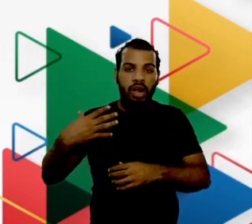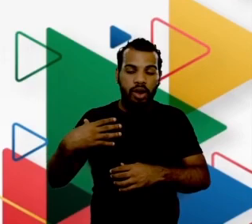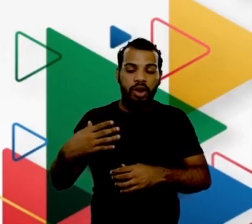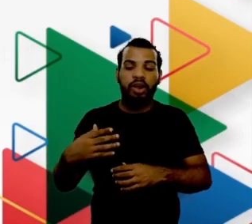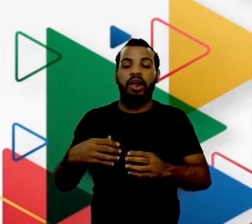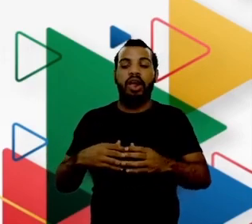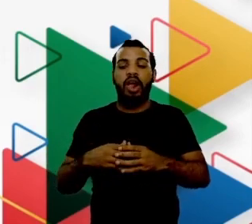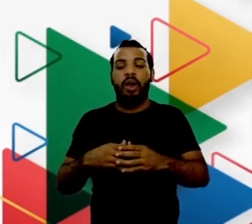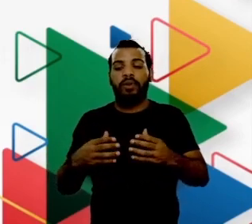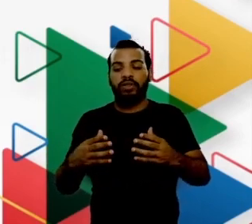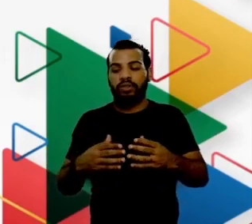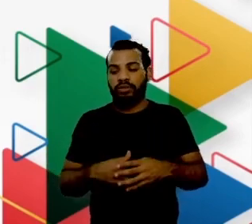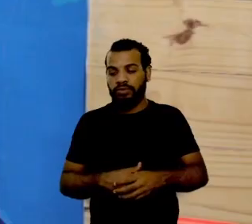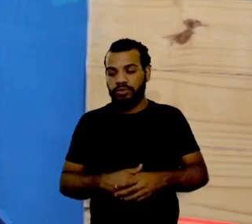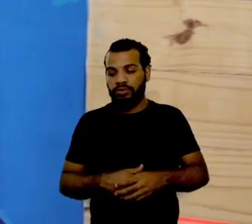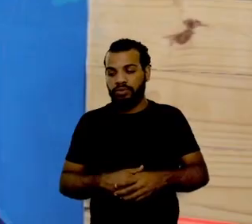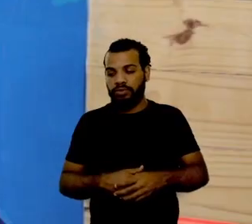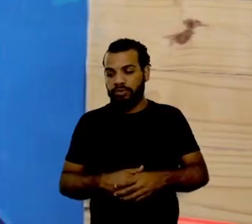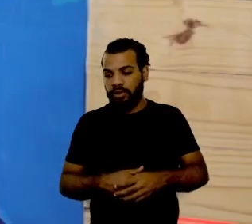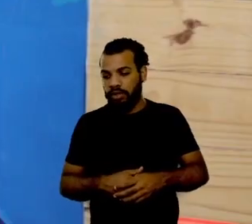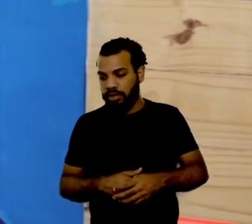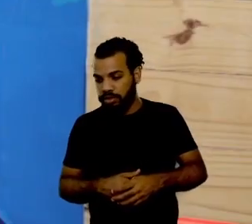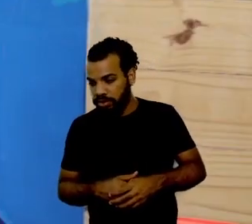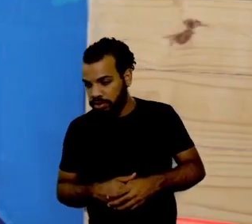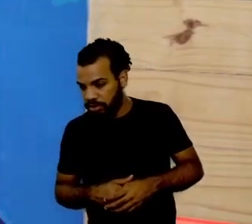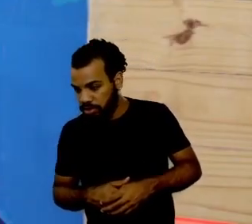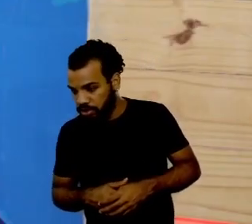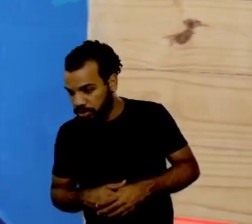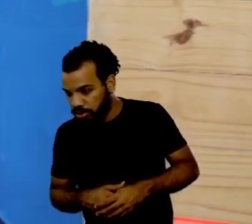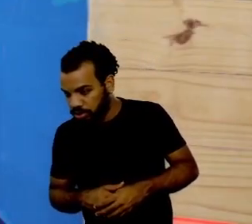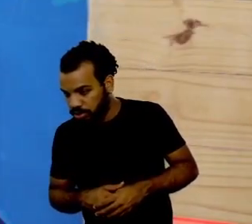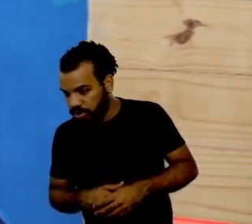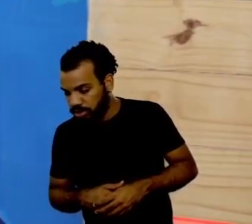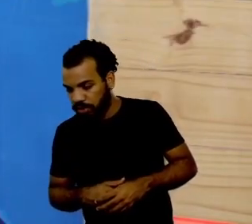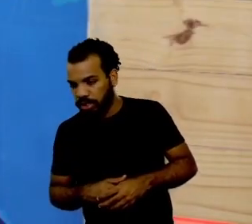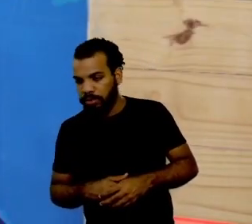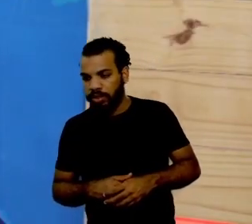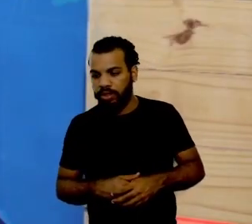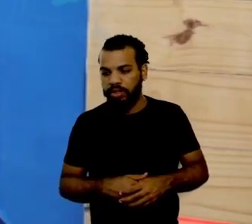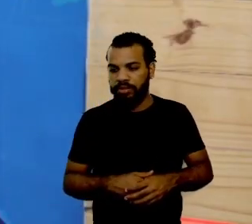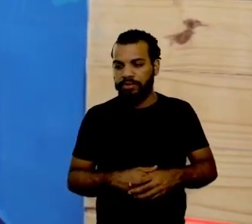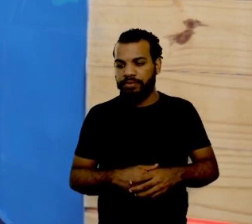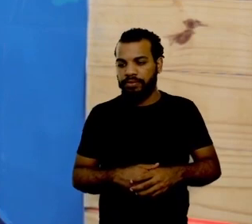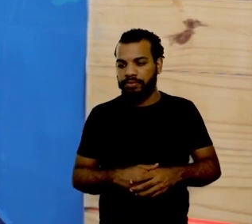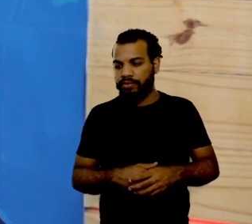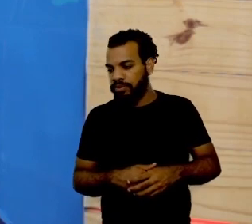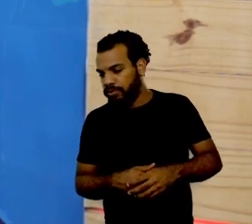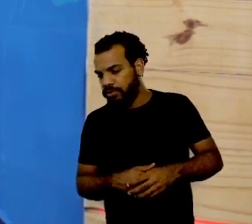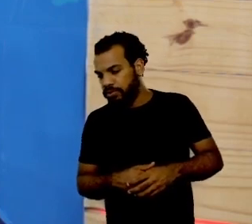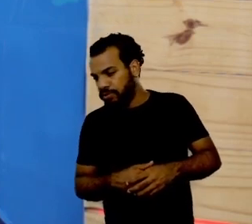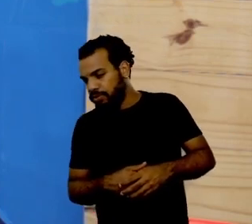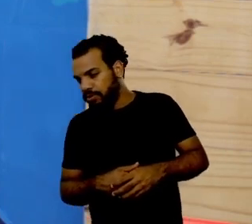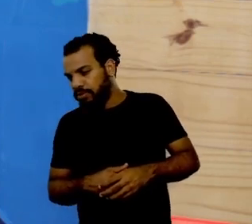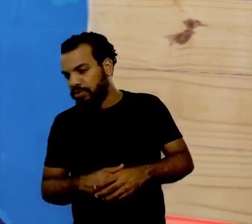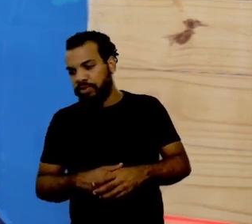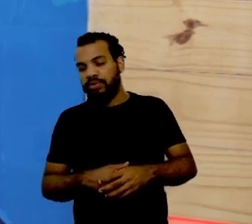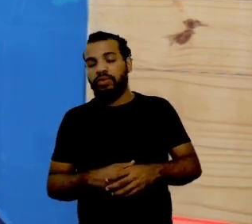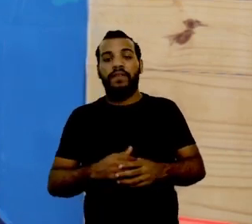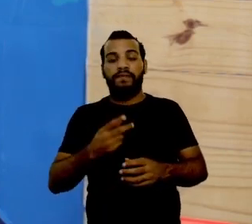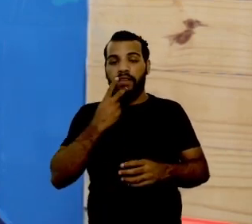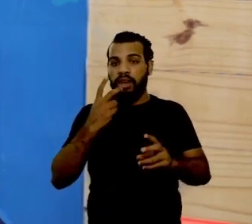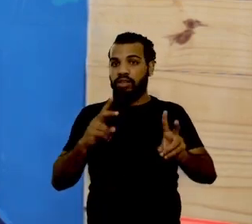as suas dimensões. Bom, galera, olha para mim, meu povo. Quando falar em dilatação